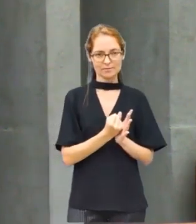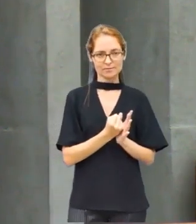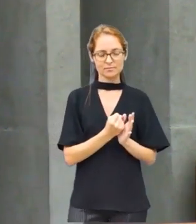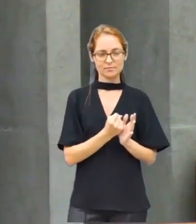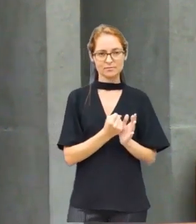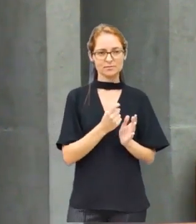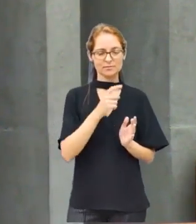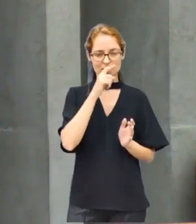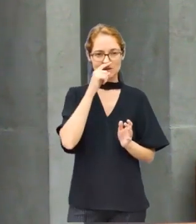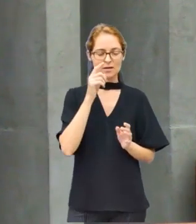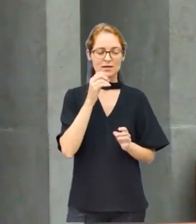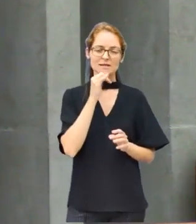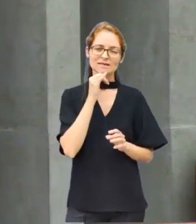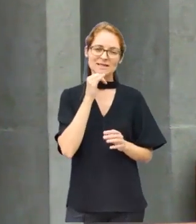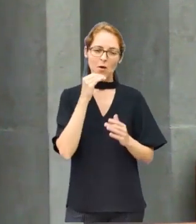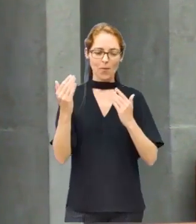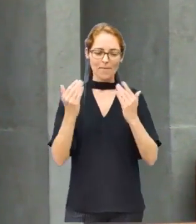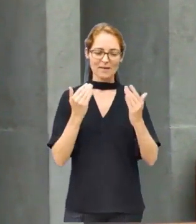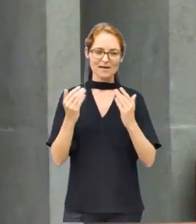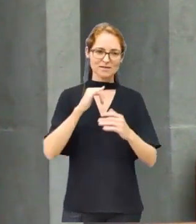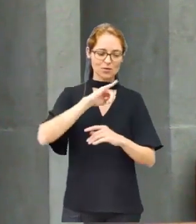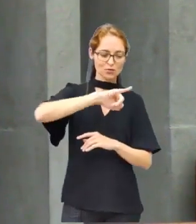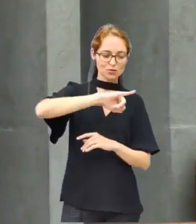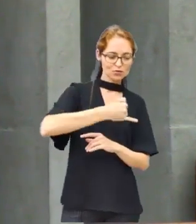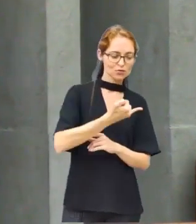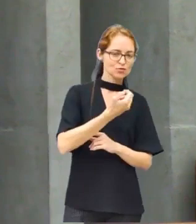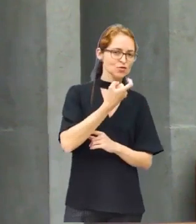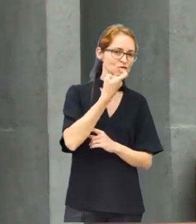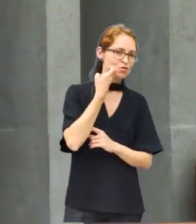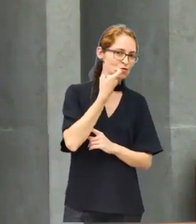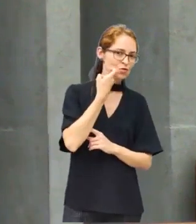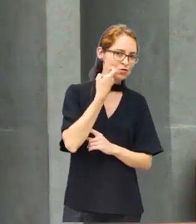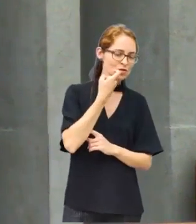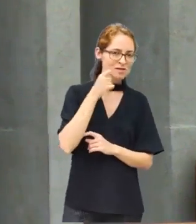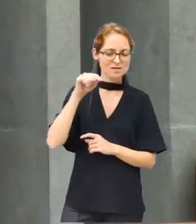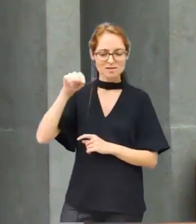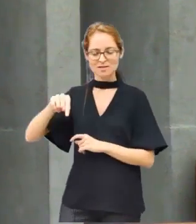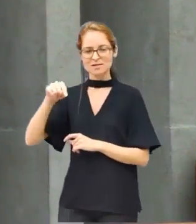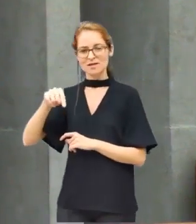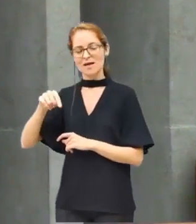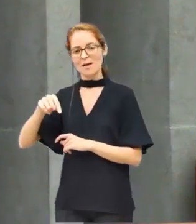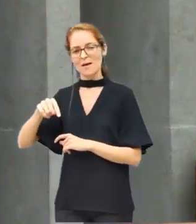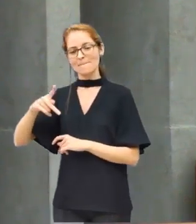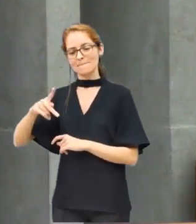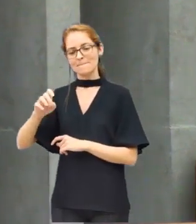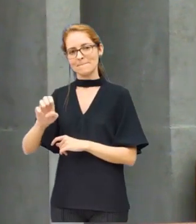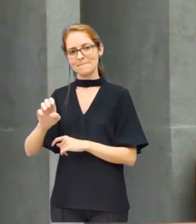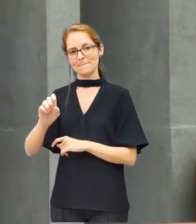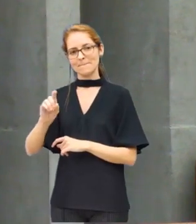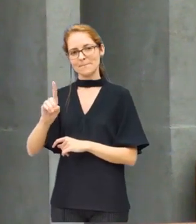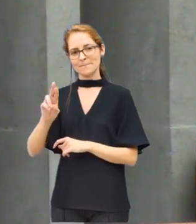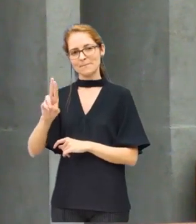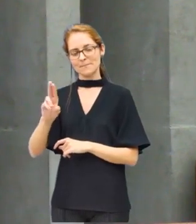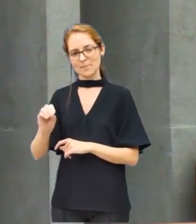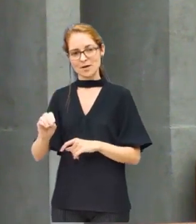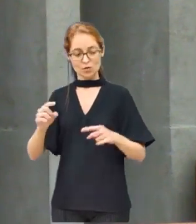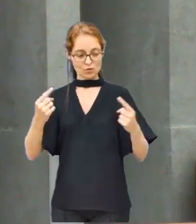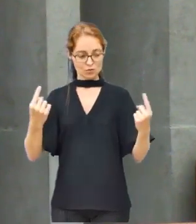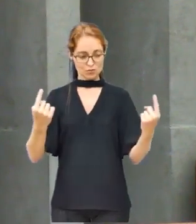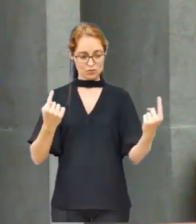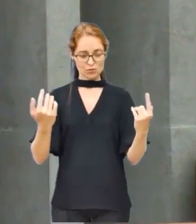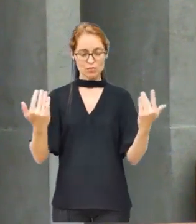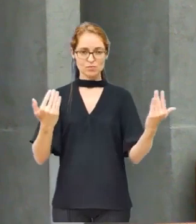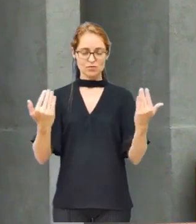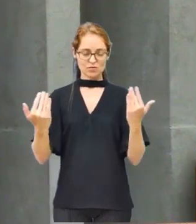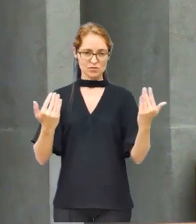apóstolo Pedro está para o Novo Testamento. São cartas e livros que a gente lê e conhece esses